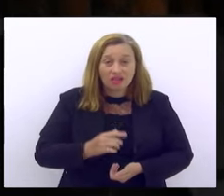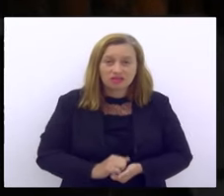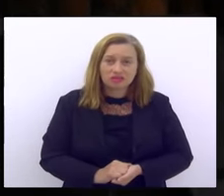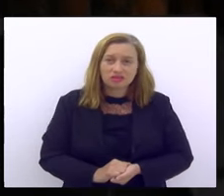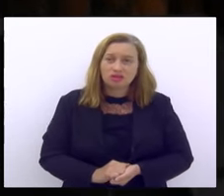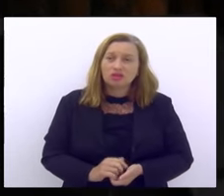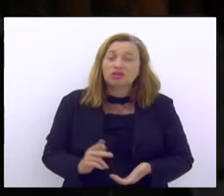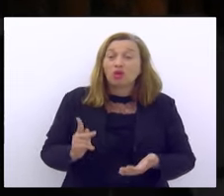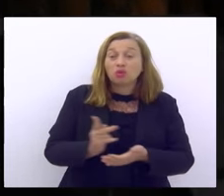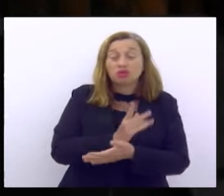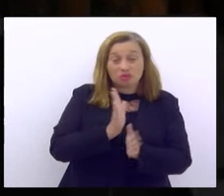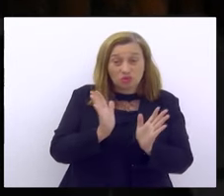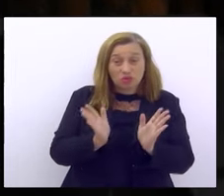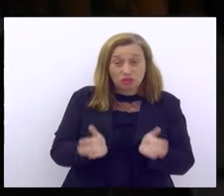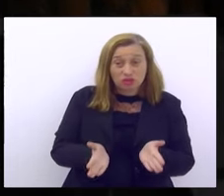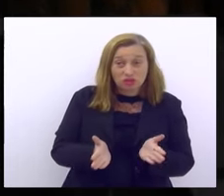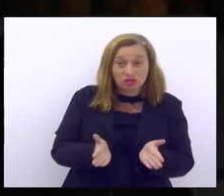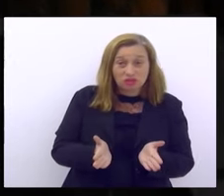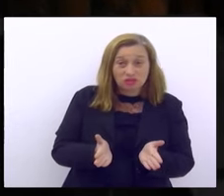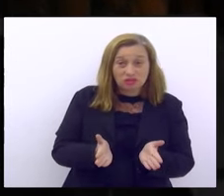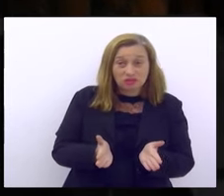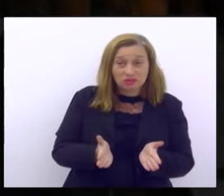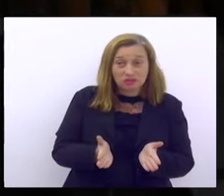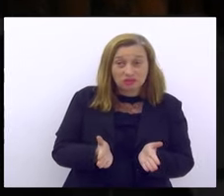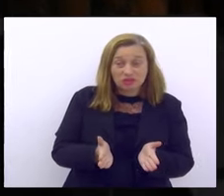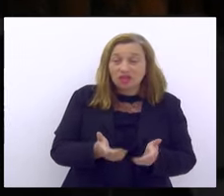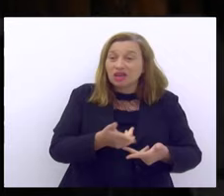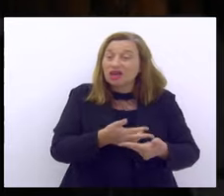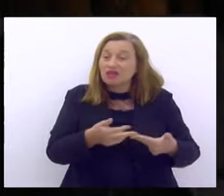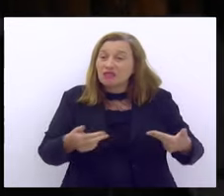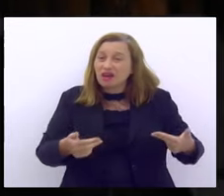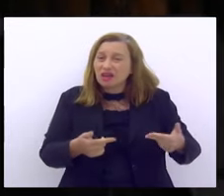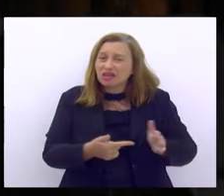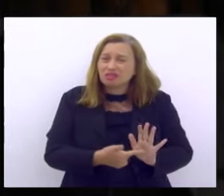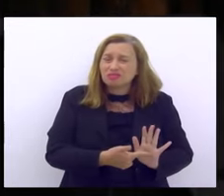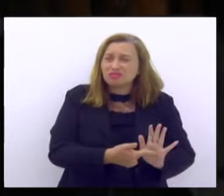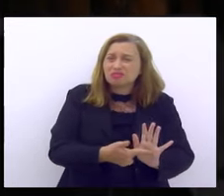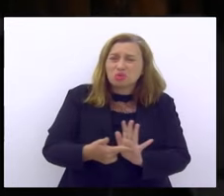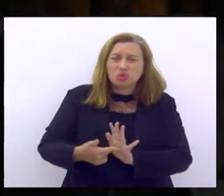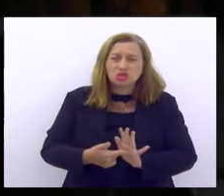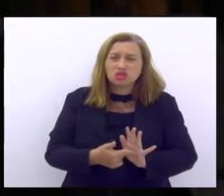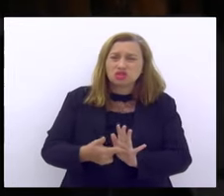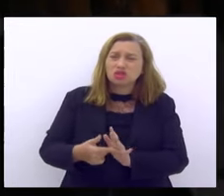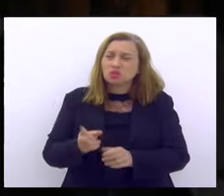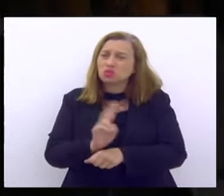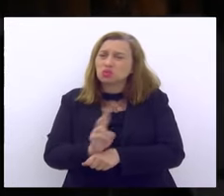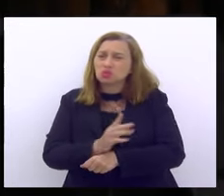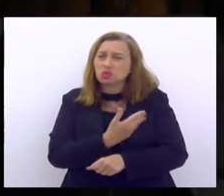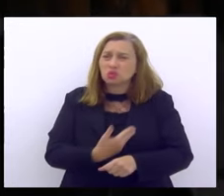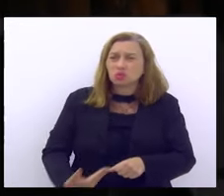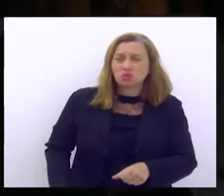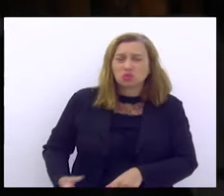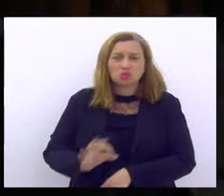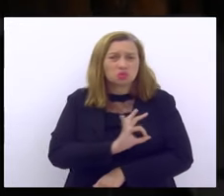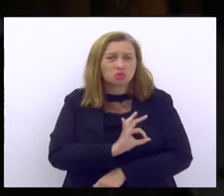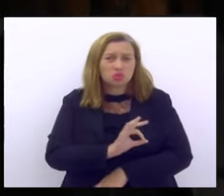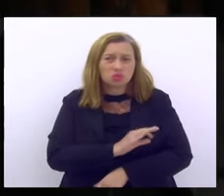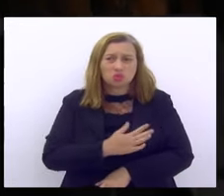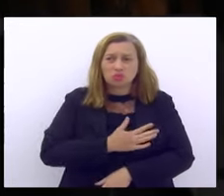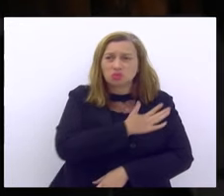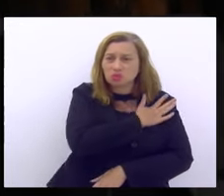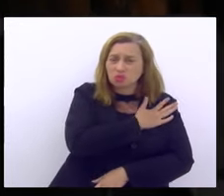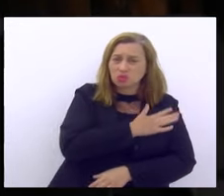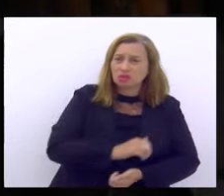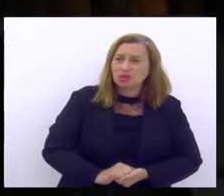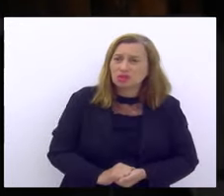tem acontecido hoje é uma exposição de agentes da segurança pública do Estado, sobretudo de policiais militares, que estão